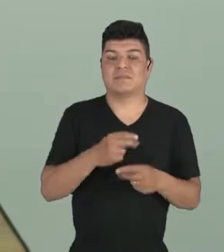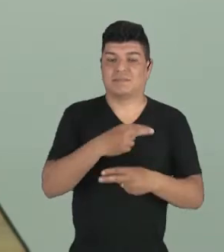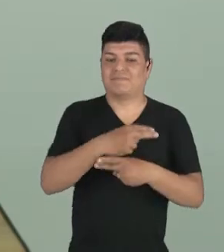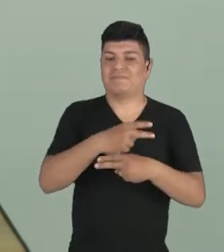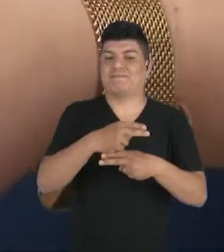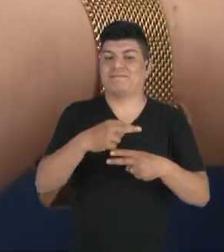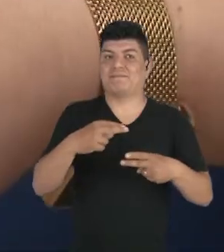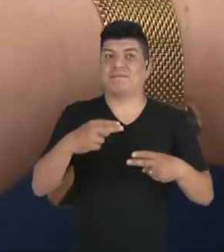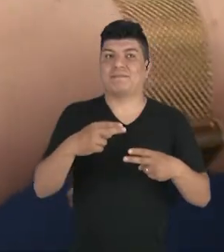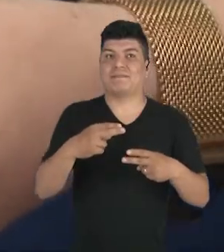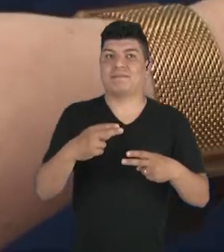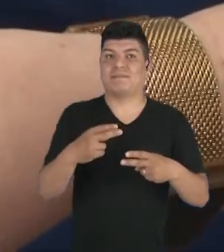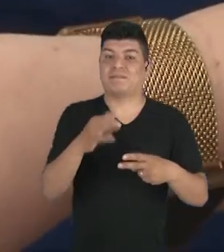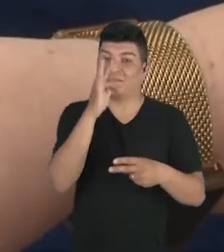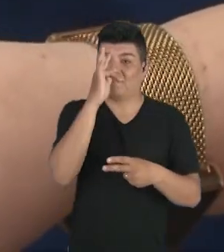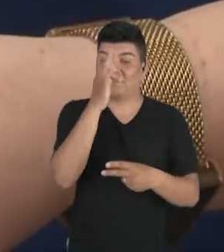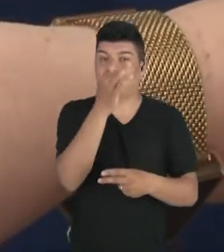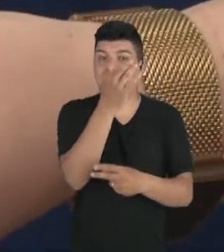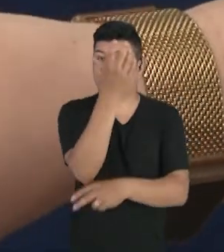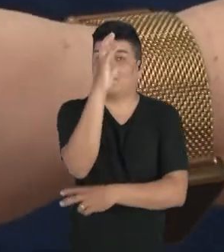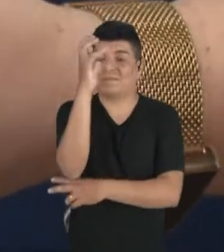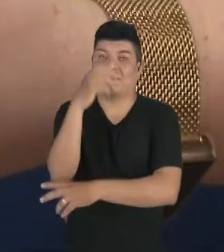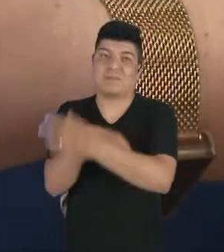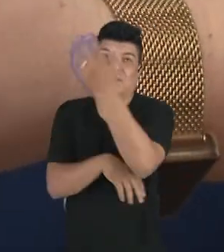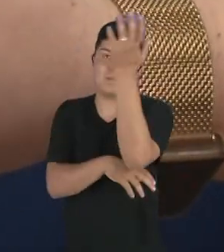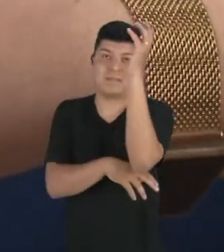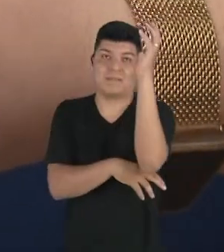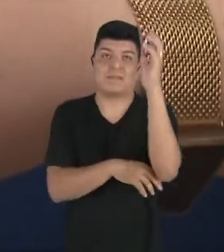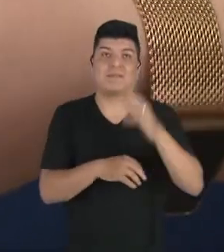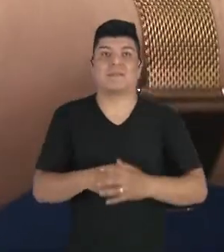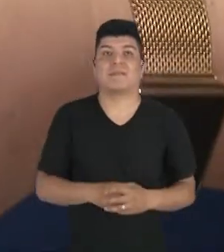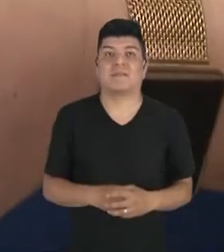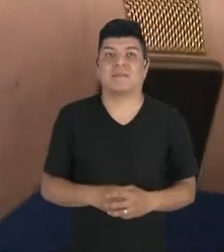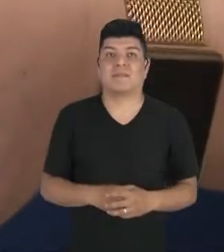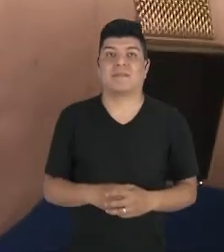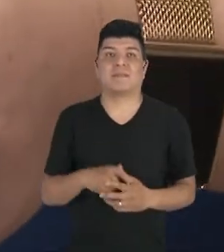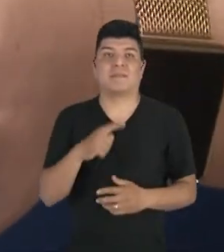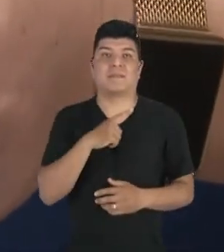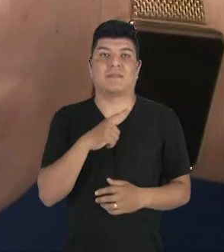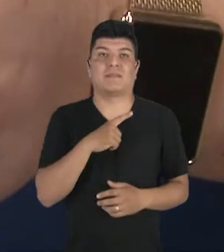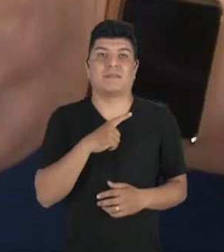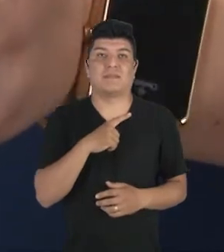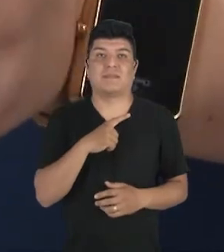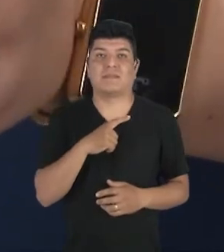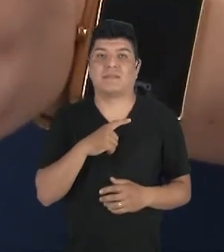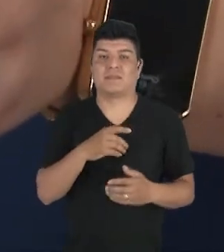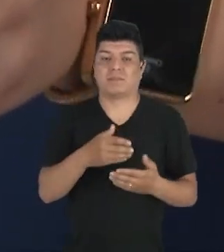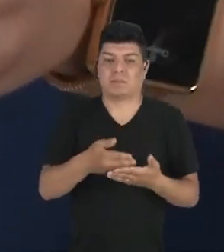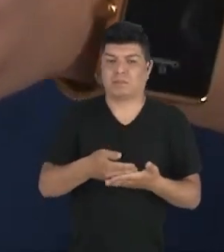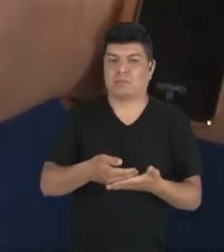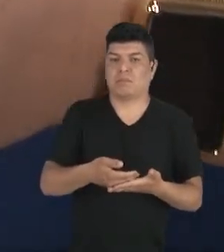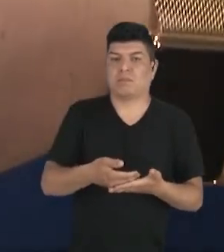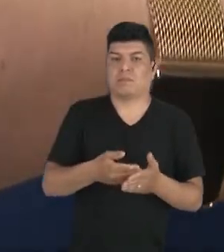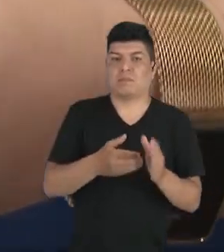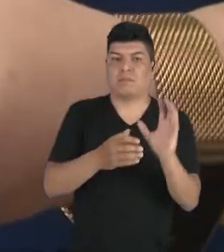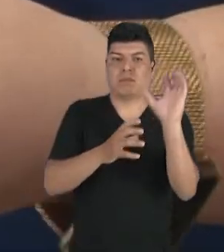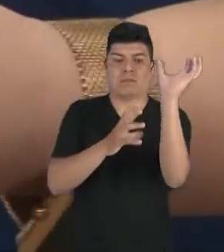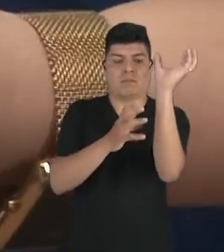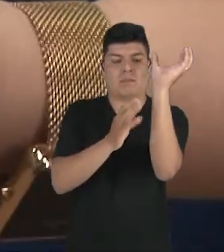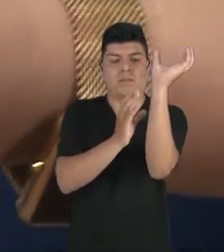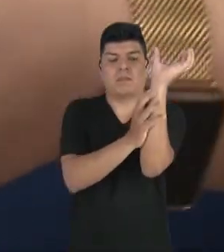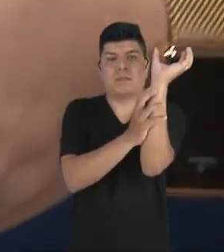os artesanatos, vem da natureza. Olha só, aqui nós temos uma casca de alguma